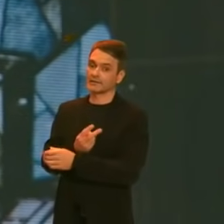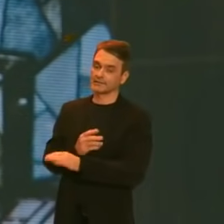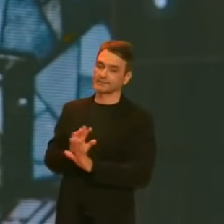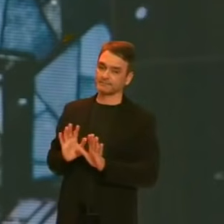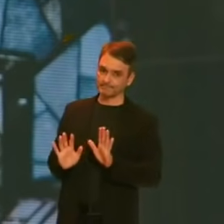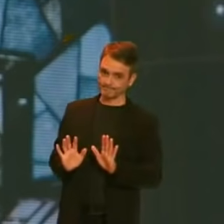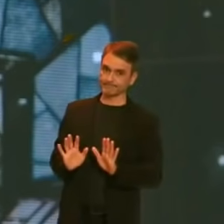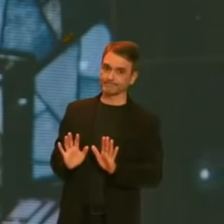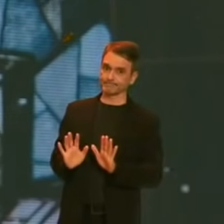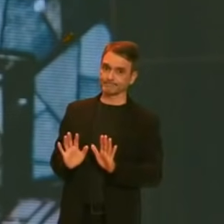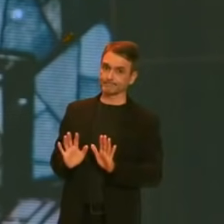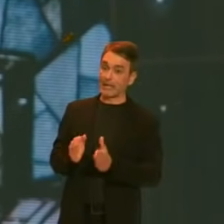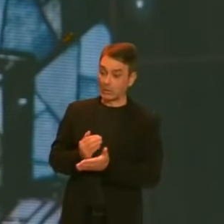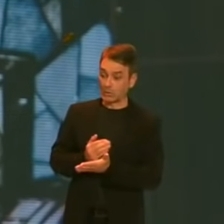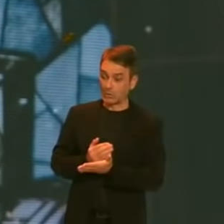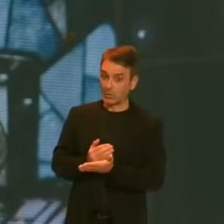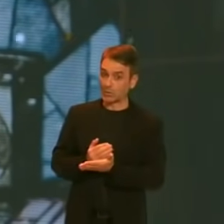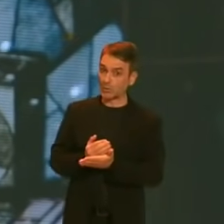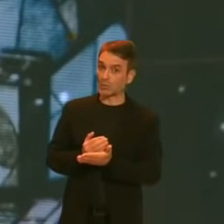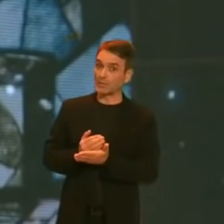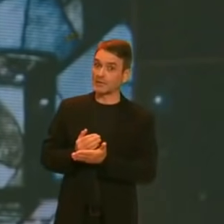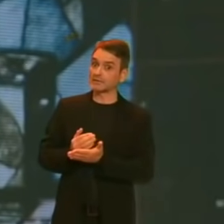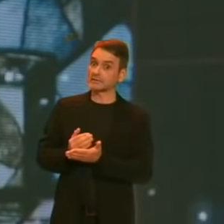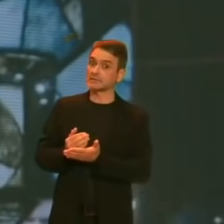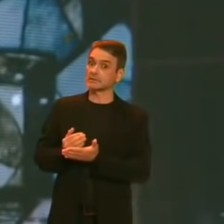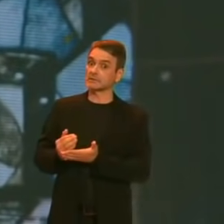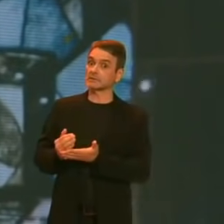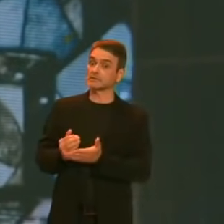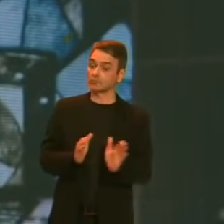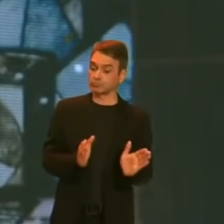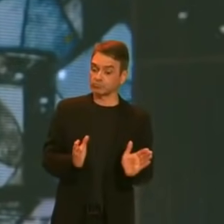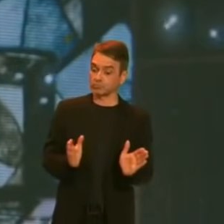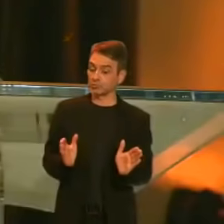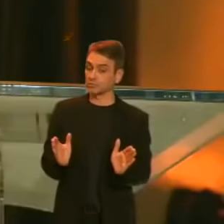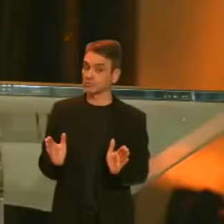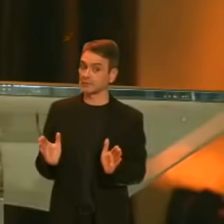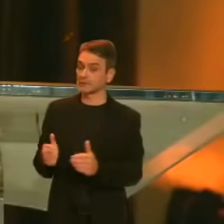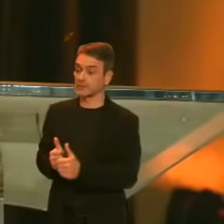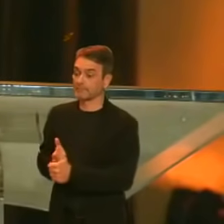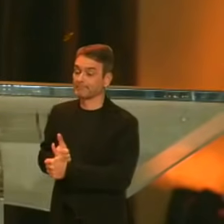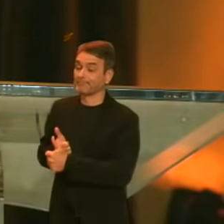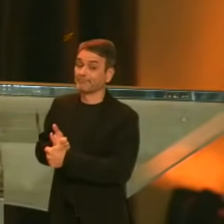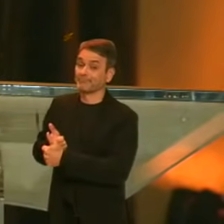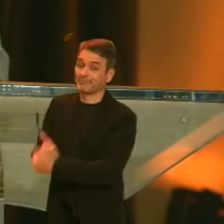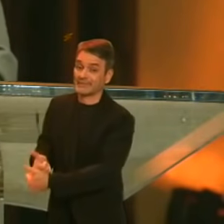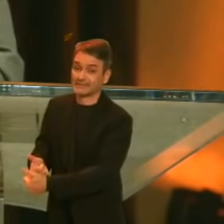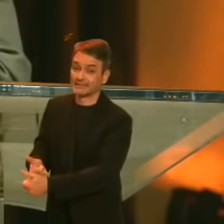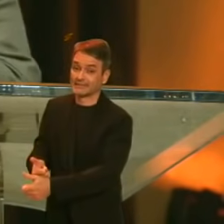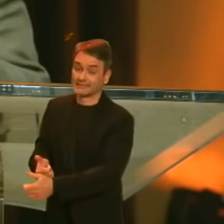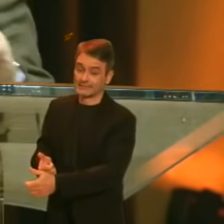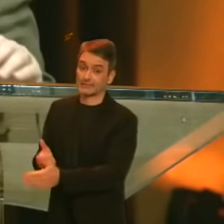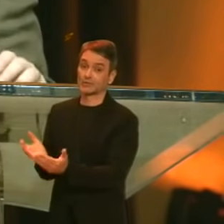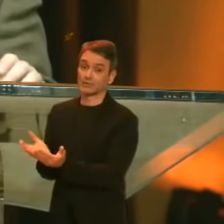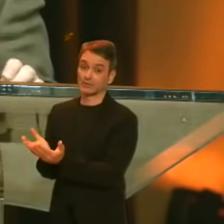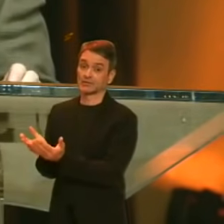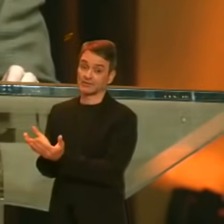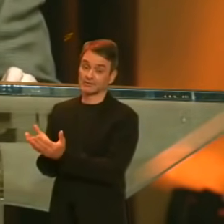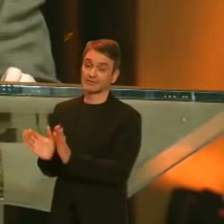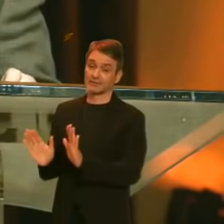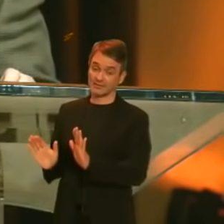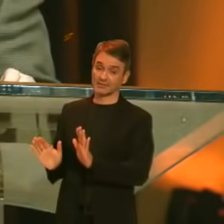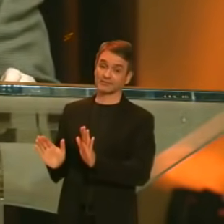aqui começando o processo da grande perseguição que vai acontecer na